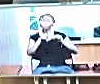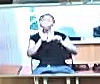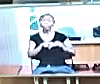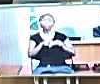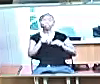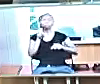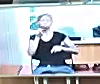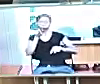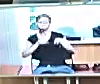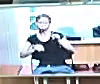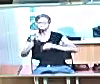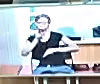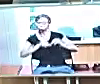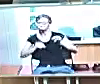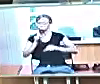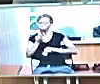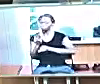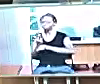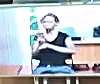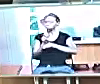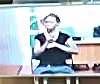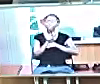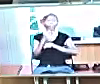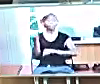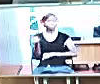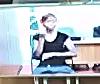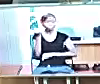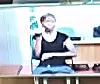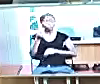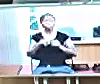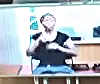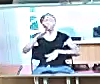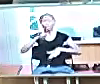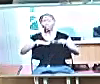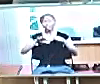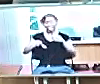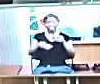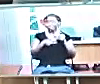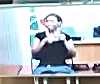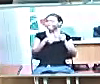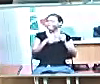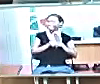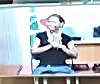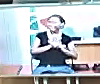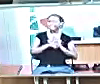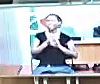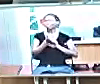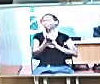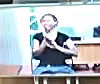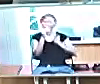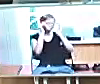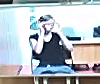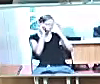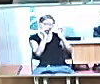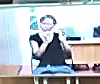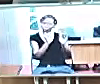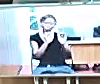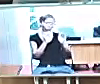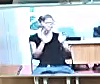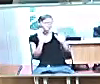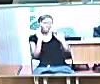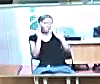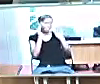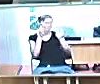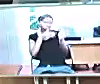monitoramento e controle são importantes às vezes as emendas não são cumpridas às vezes uma crise fiscal prejudica a